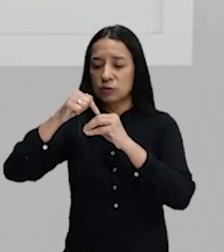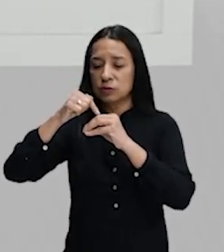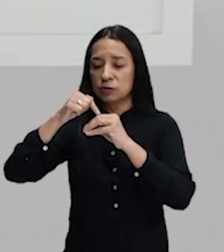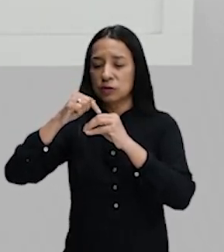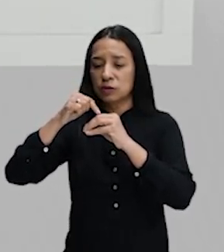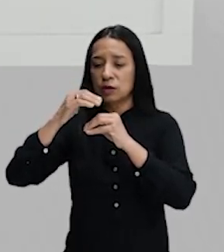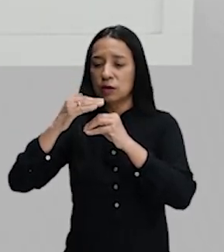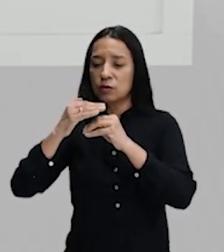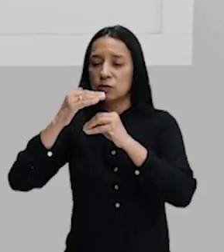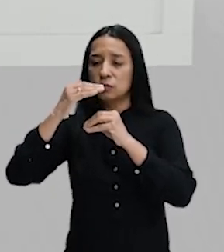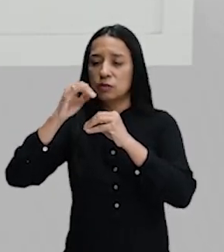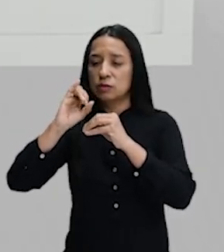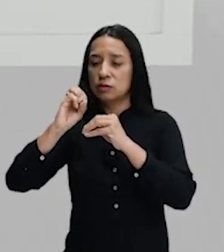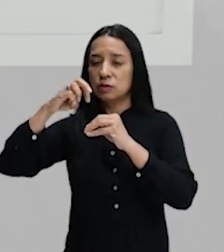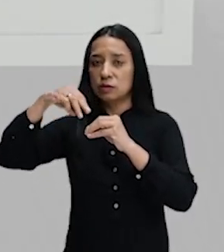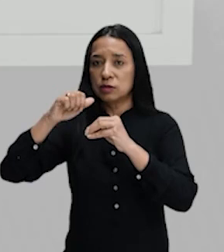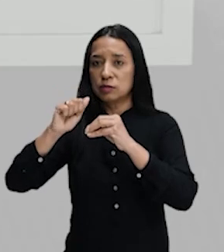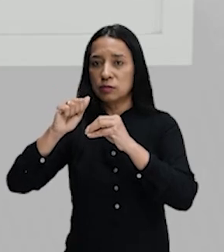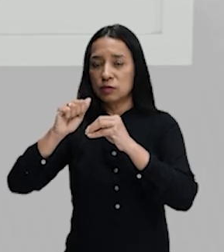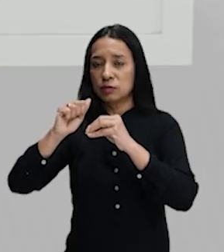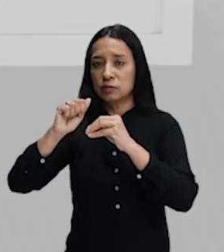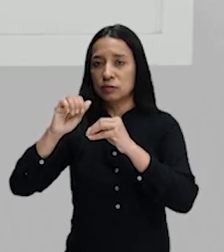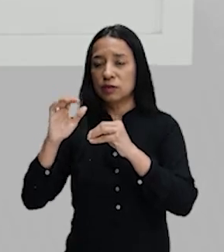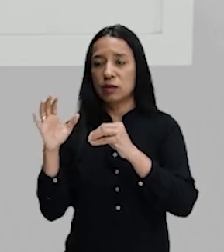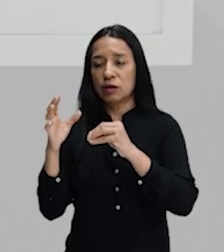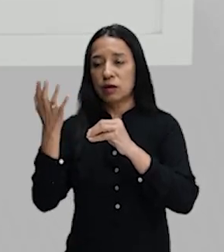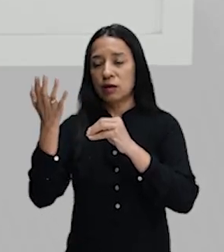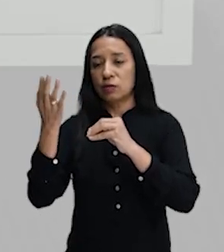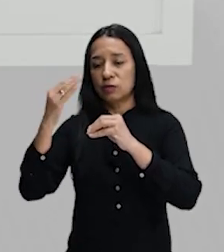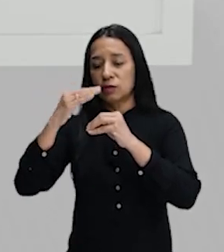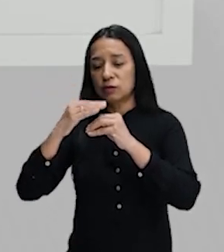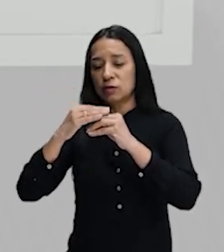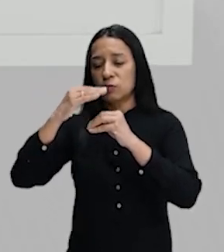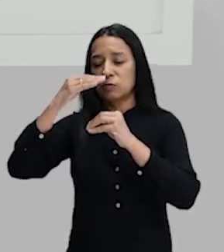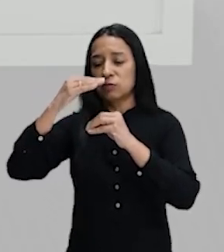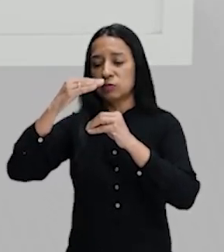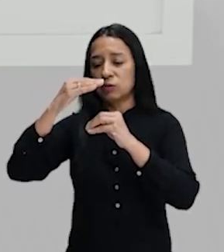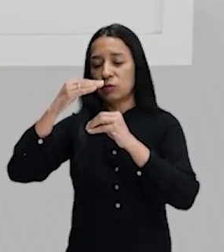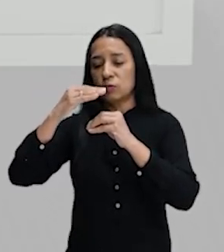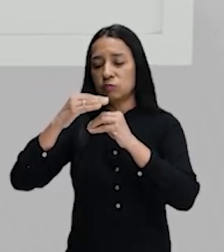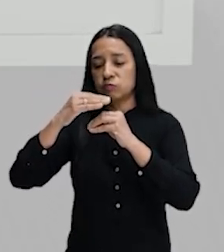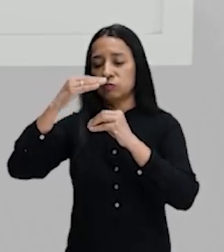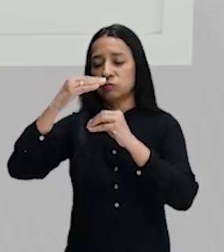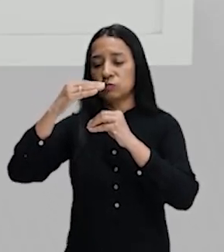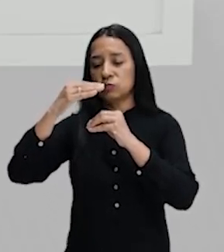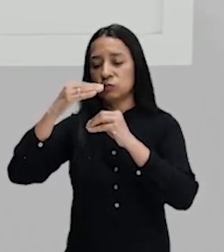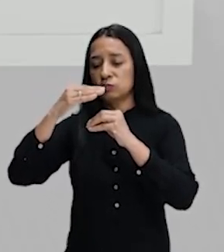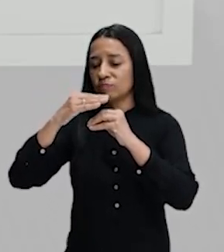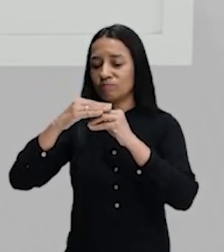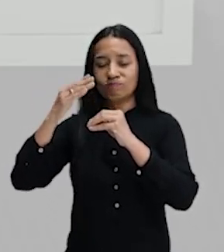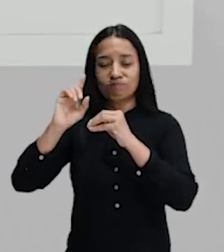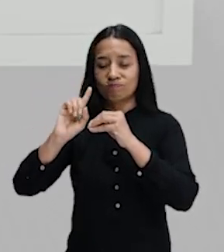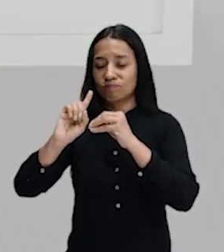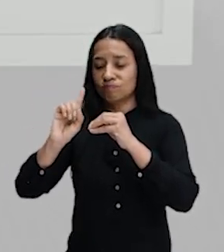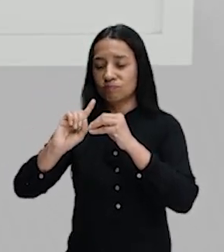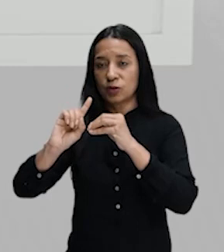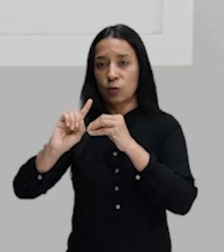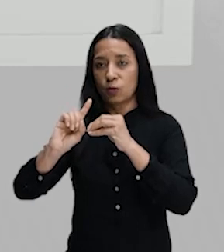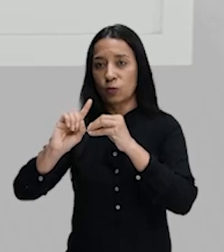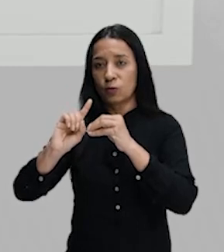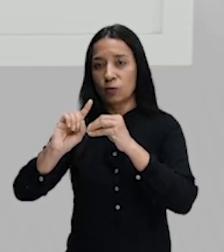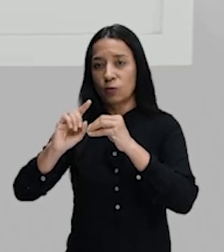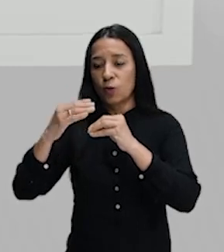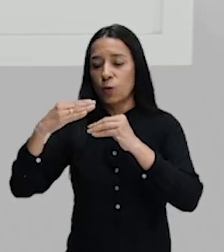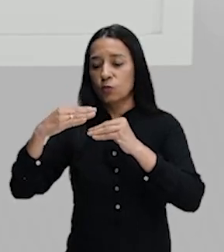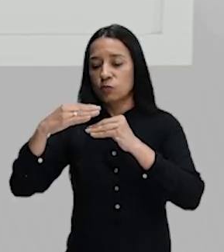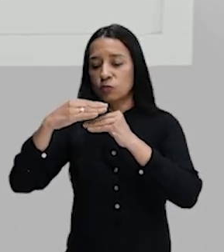Que vai acontecer a repulsão entre eles. Certo? Acontecendo a repulsão entre eles, eles não irão se tocar. Certo? E o